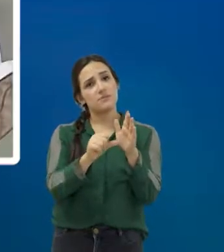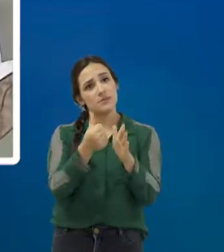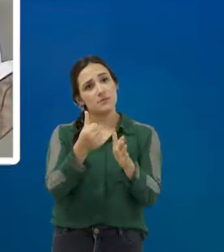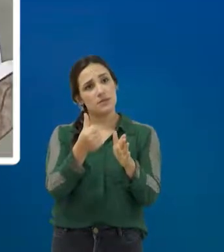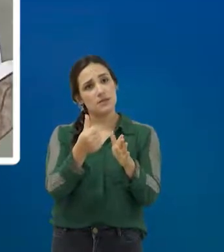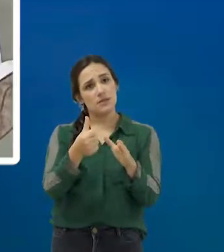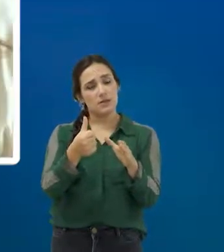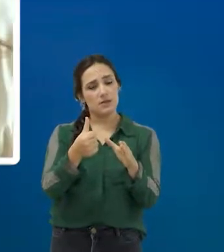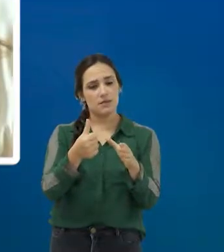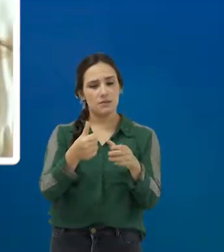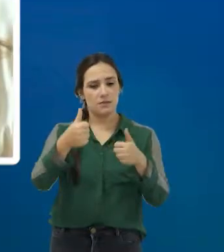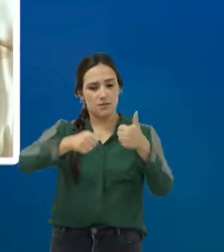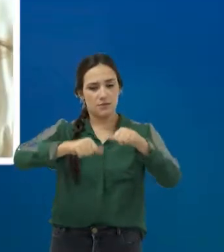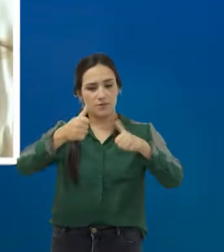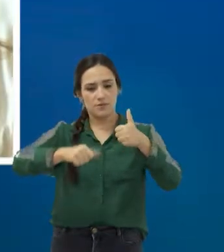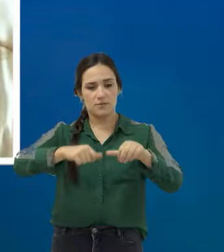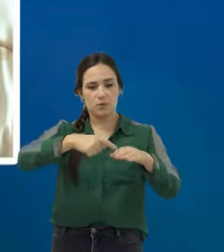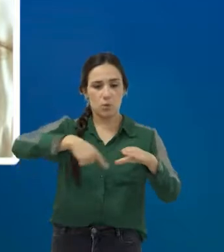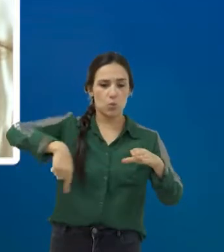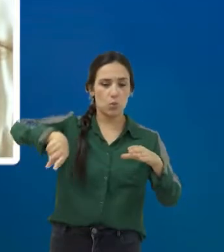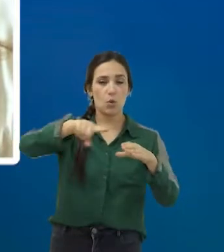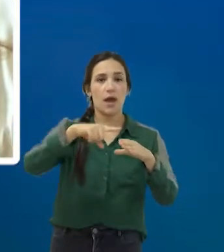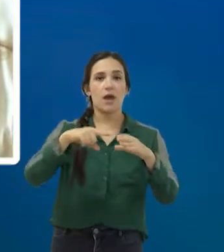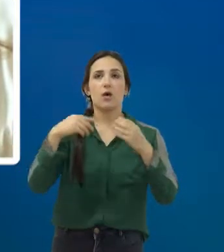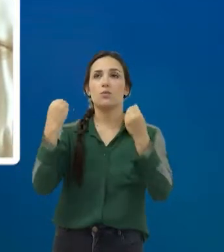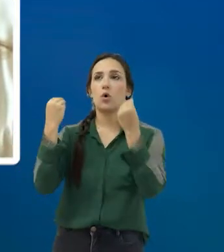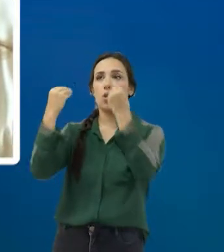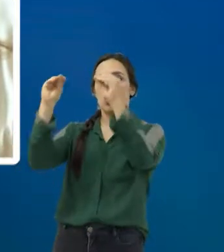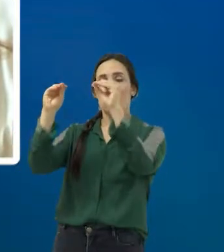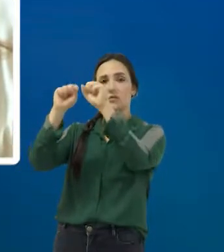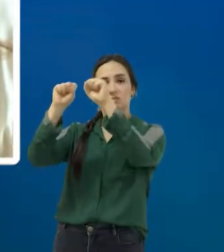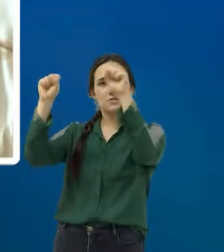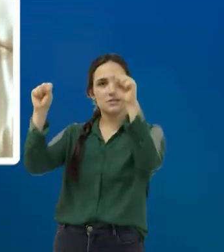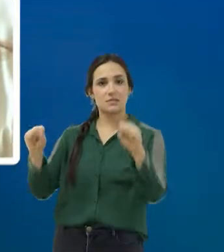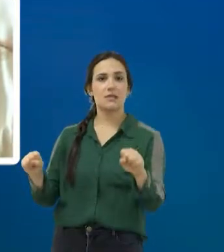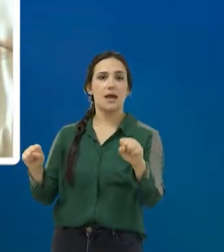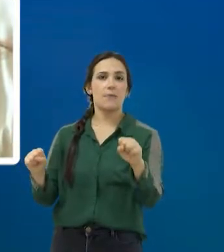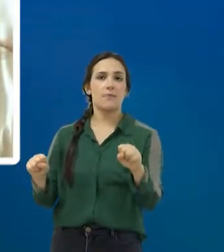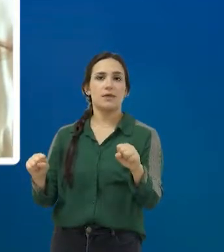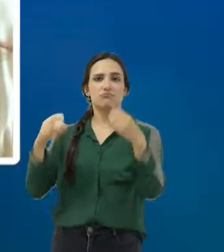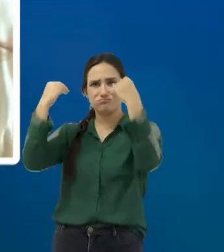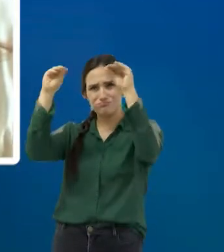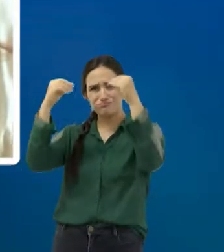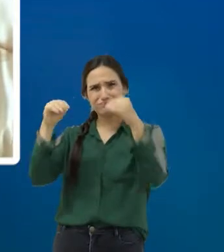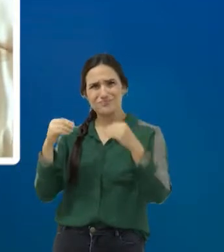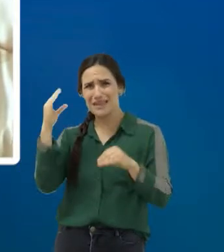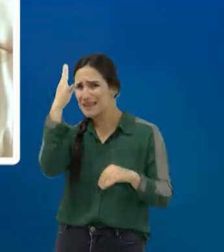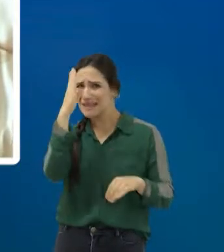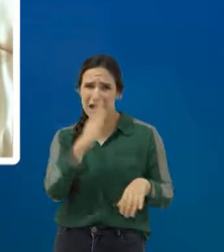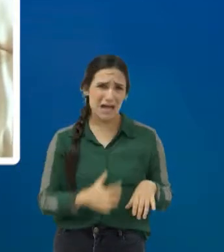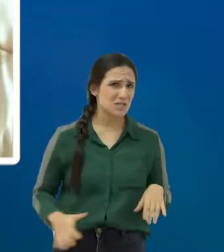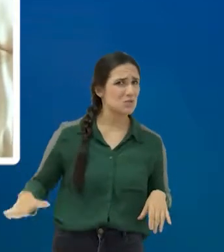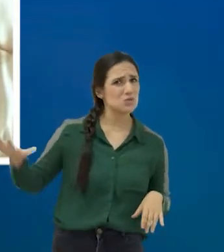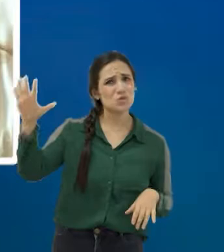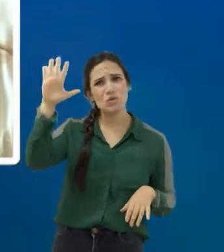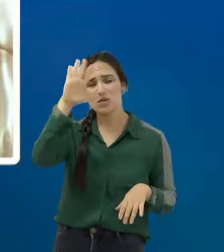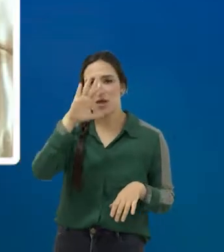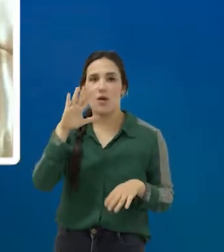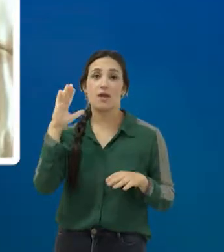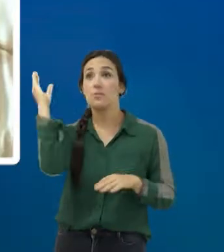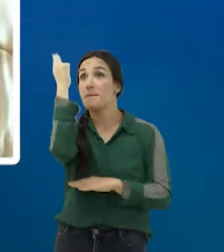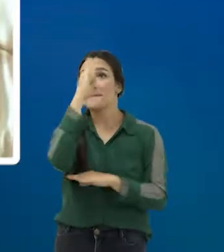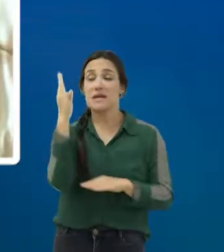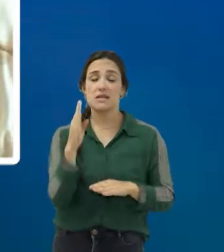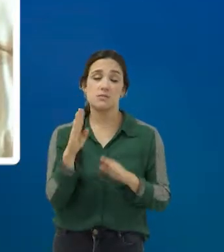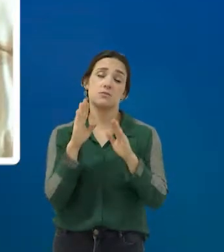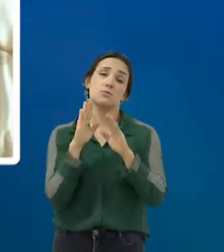no REDOME, que é o Registro Nacional de Doadores de Medula Óssea. Então, fica disponível para o Brasil